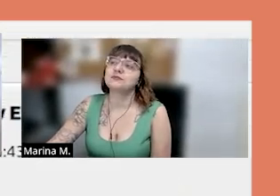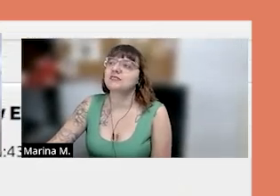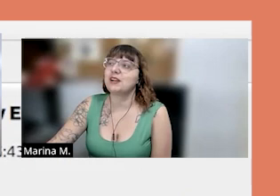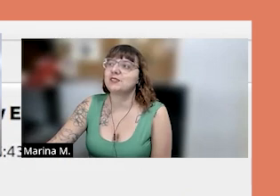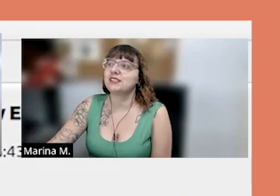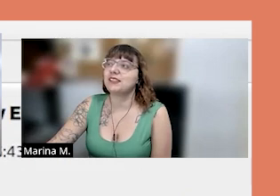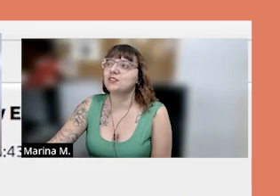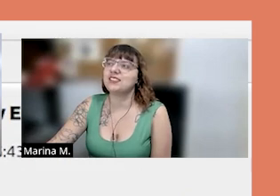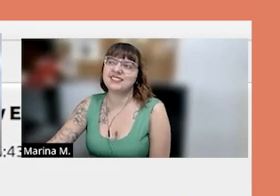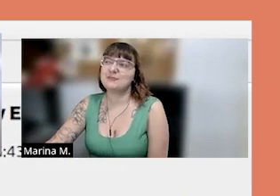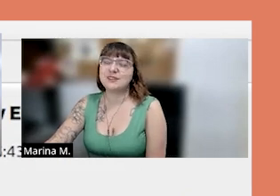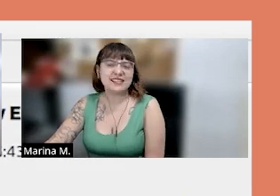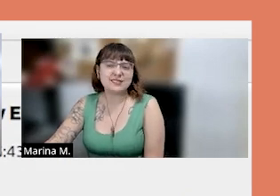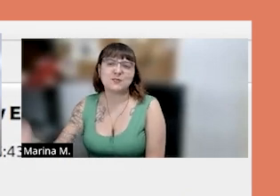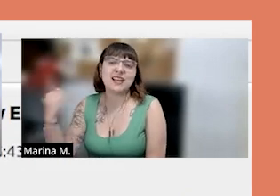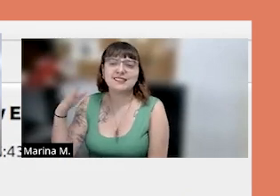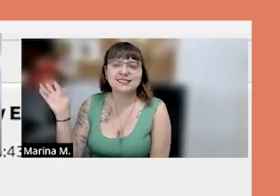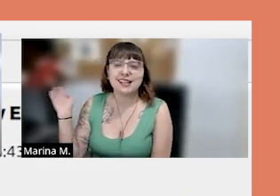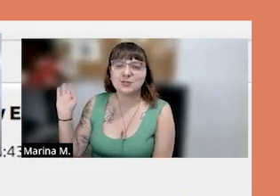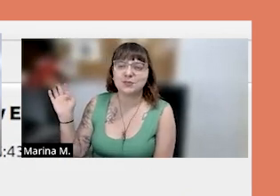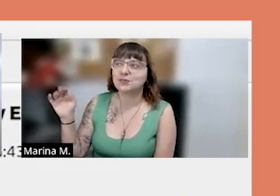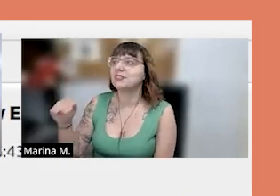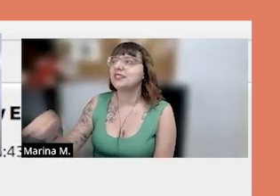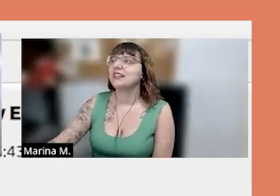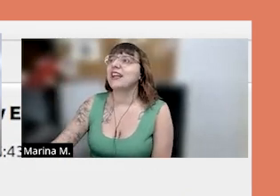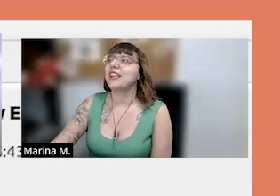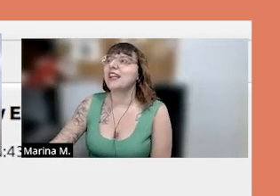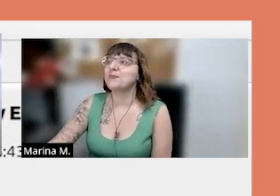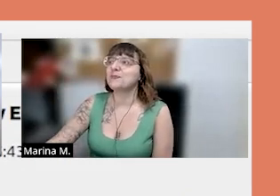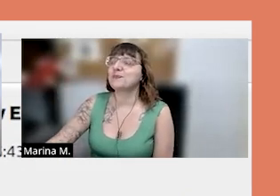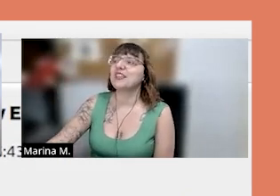os trabalhos recentes, esse trabalho nem existe mais, esse